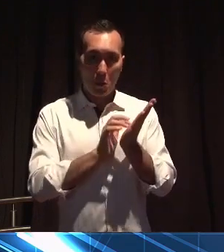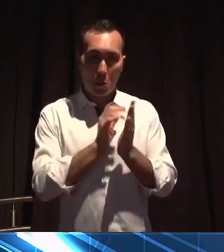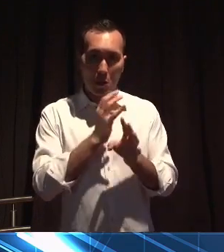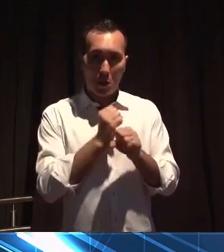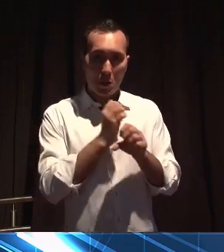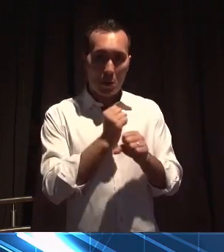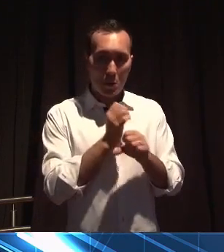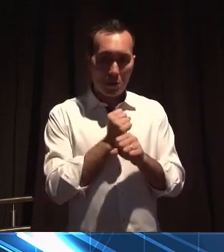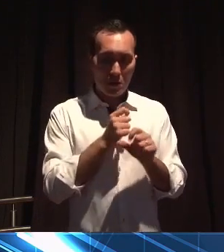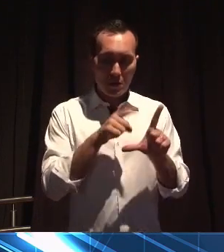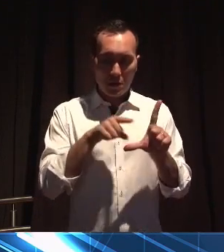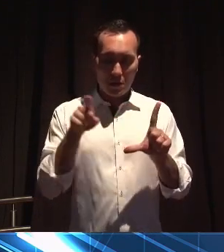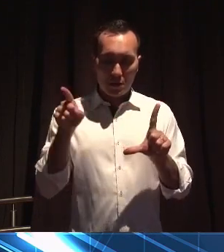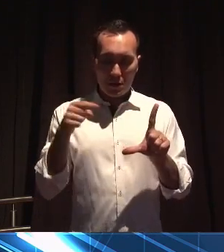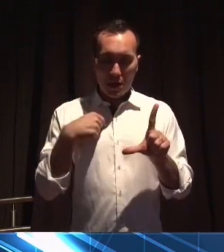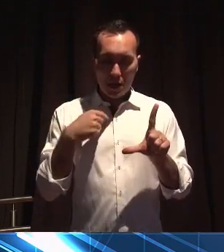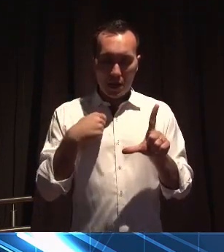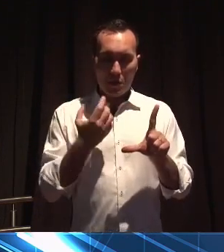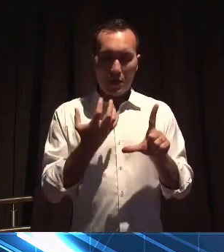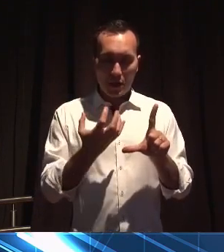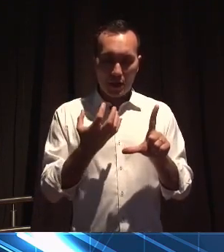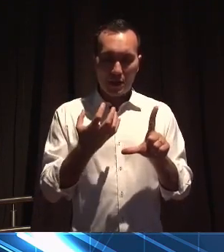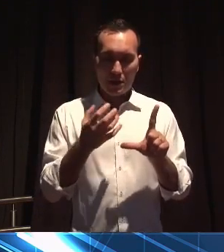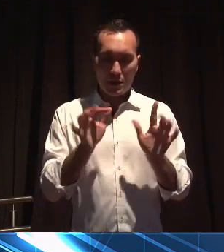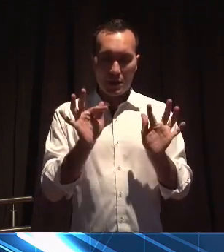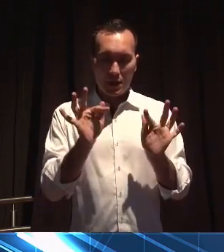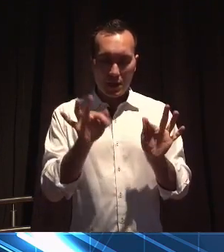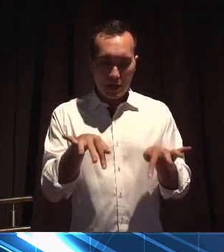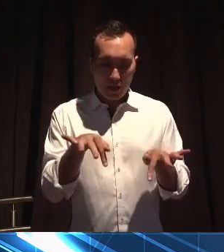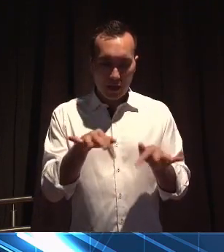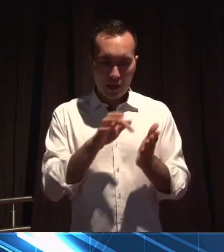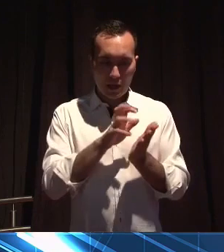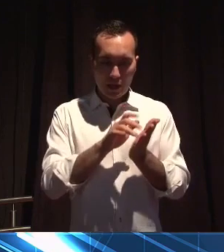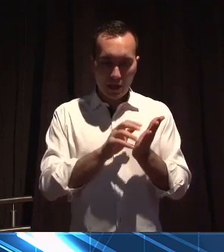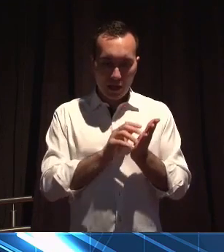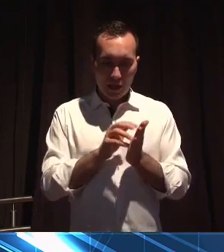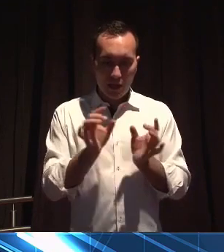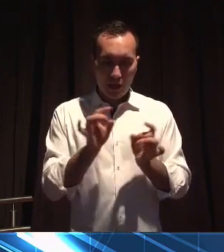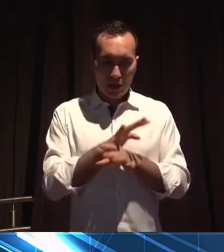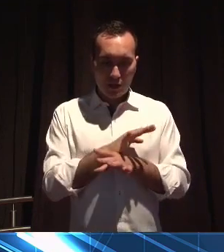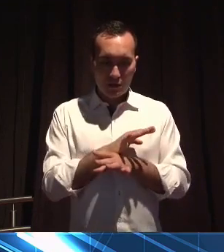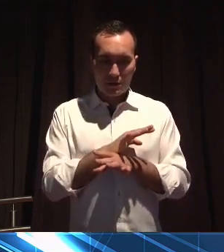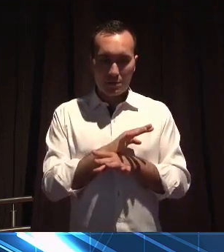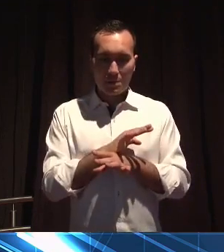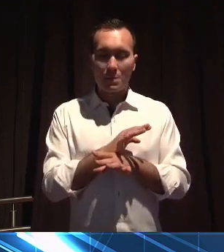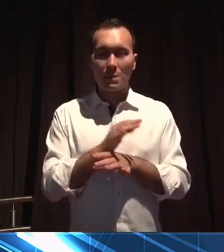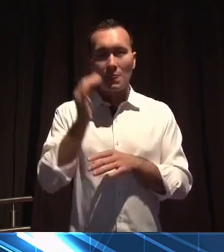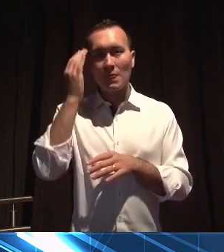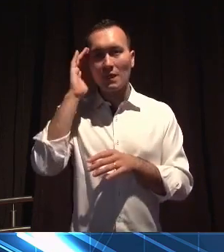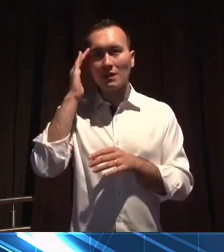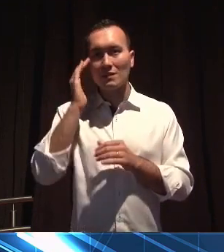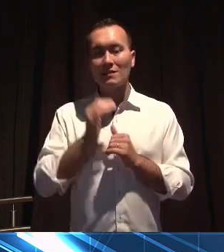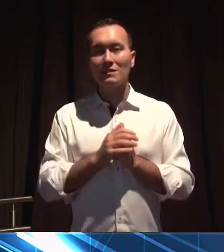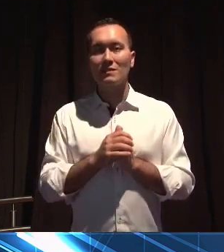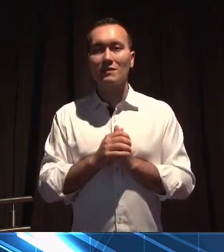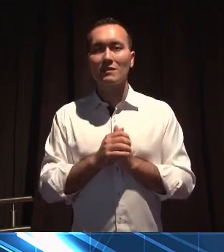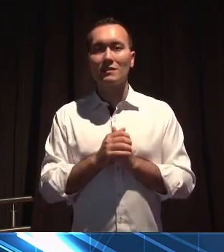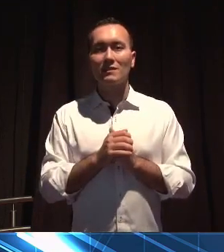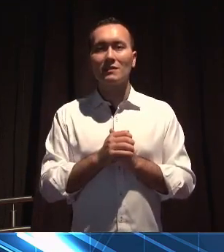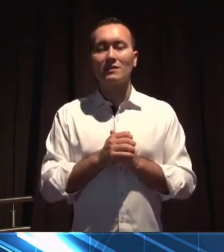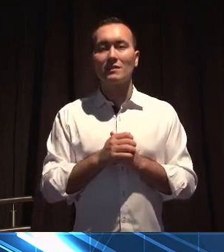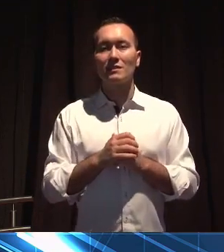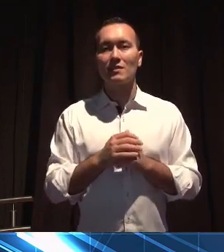que você seja feito só no final após a geração do e-book não após a renderização de cada capítulo em HTML e aí